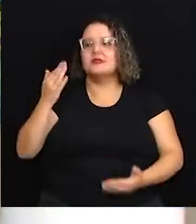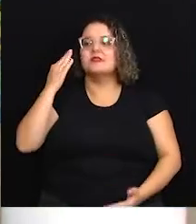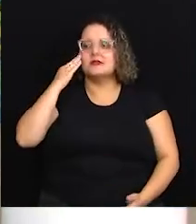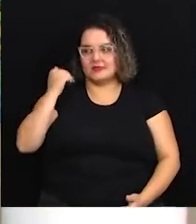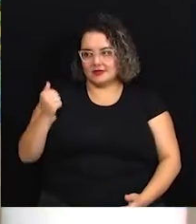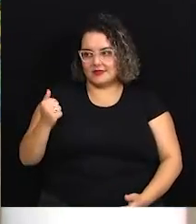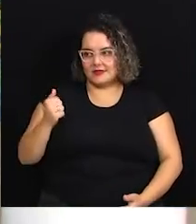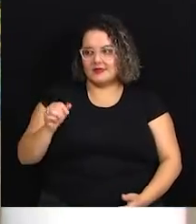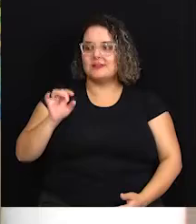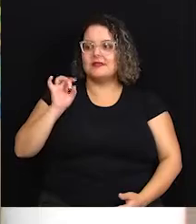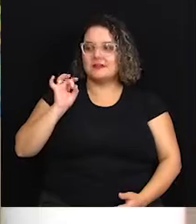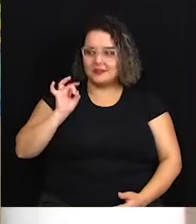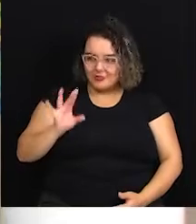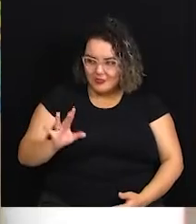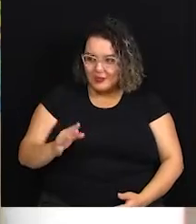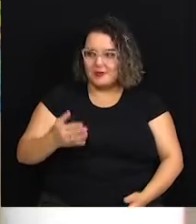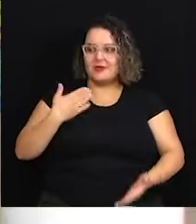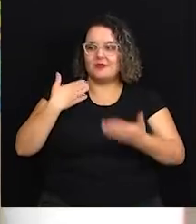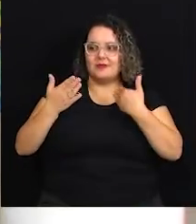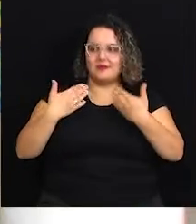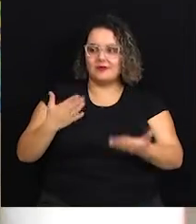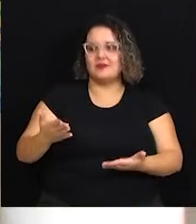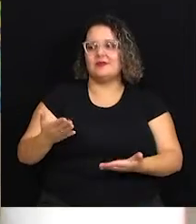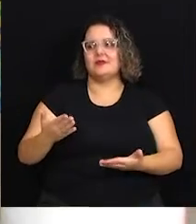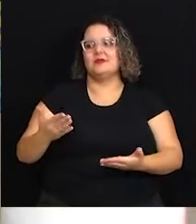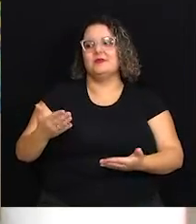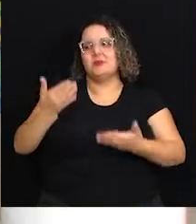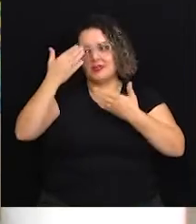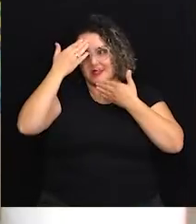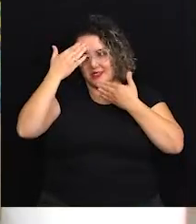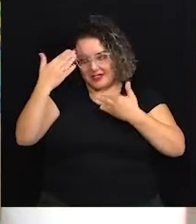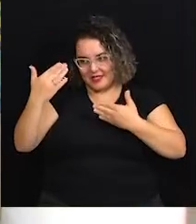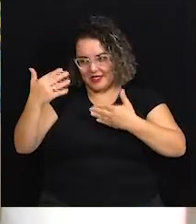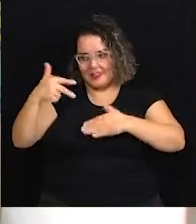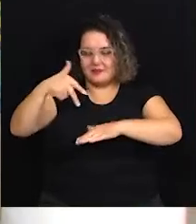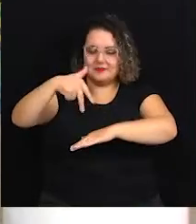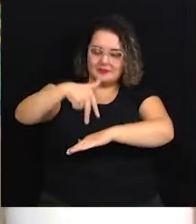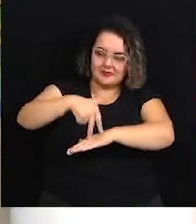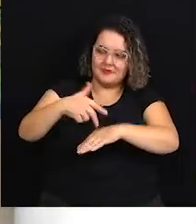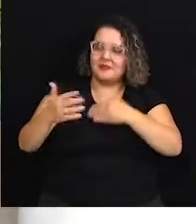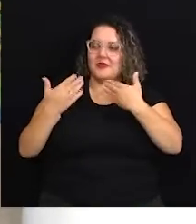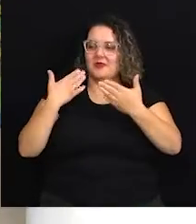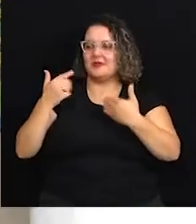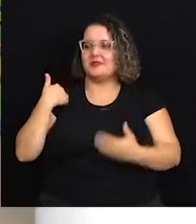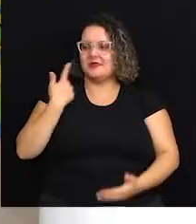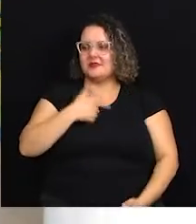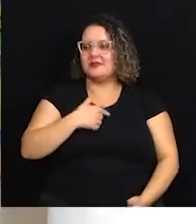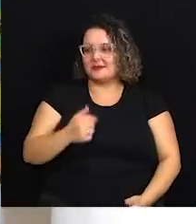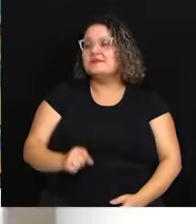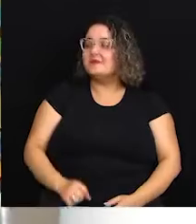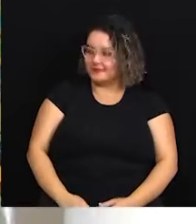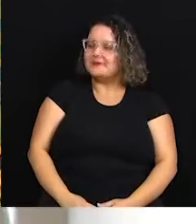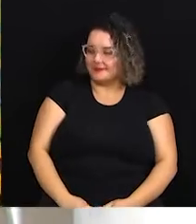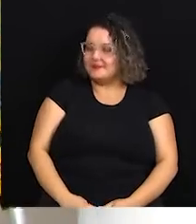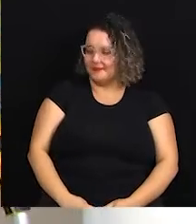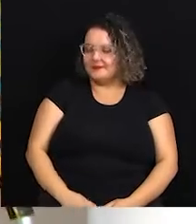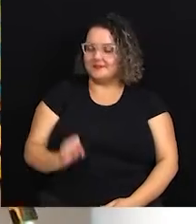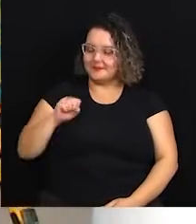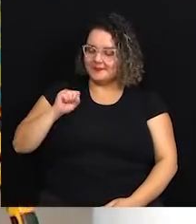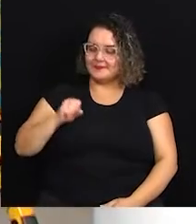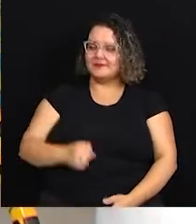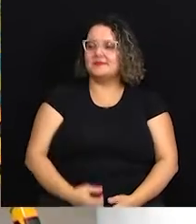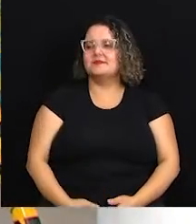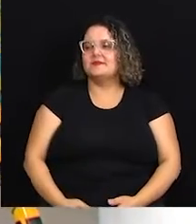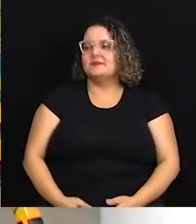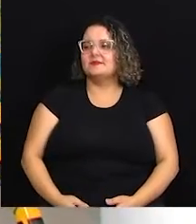você veio aqui só para isso, então obrigada pelo tempo que você tirou do seu dia para conversar um pouquinho com a gente, tá? Norma, me conta